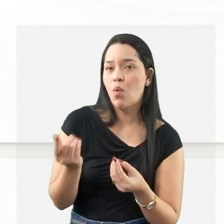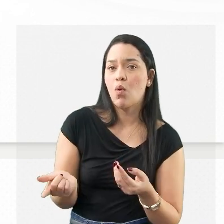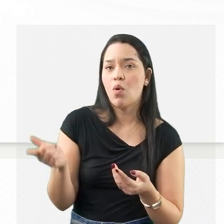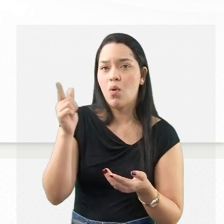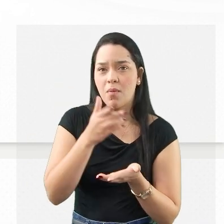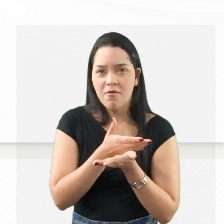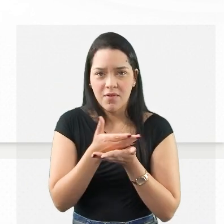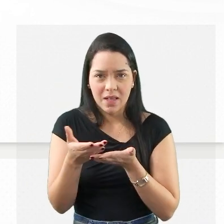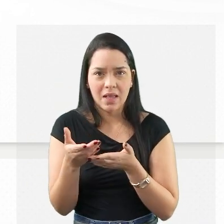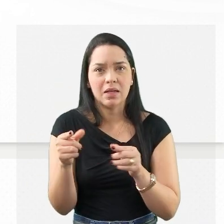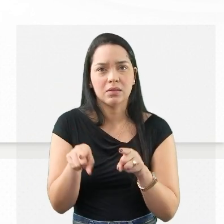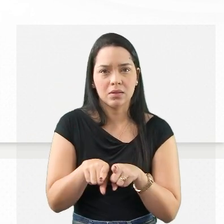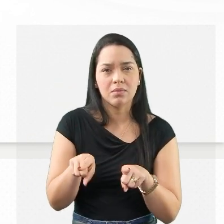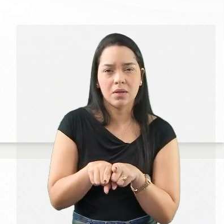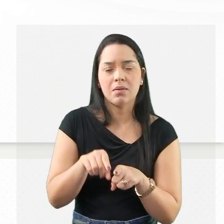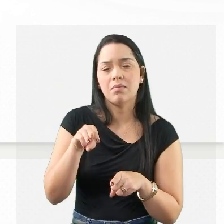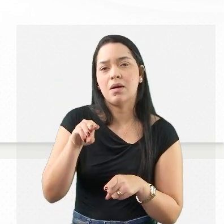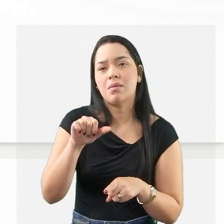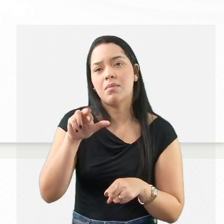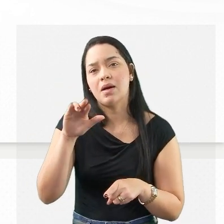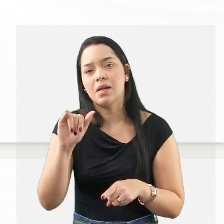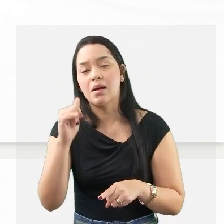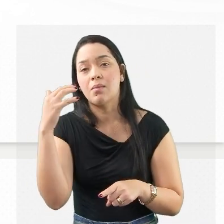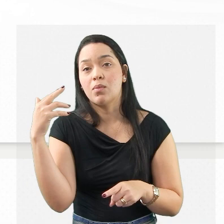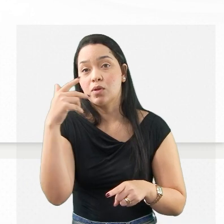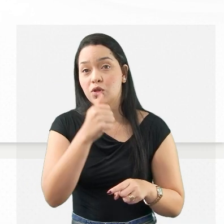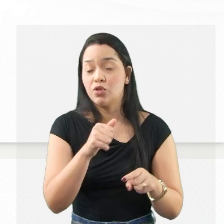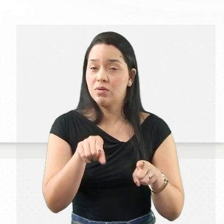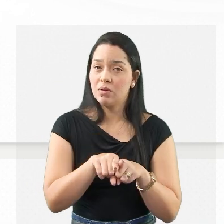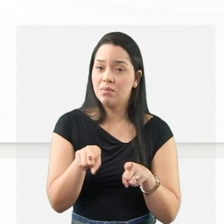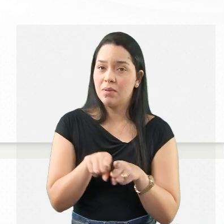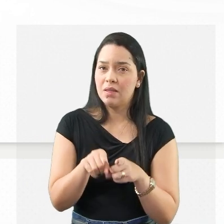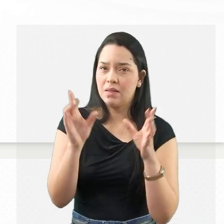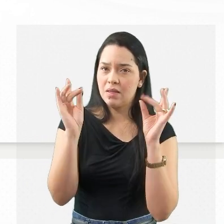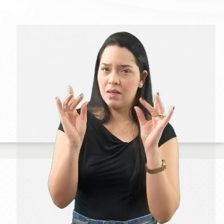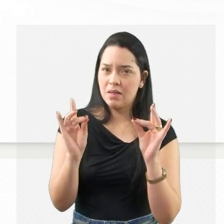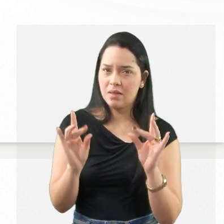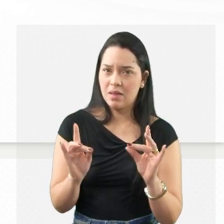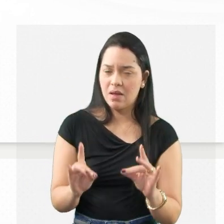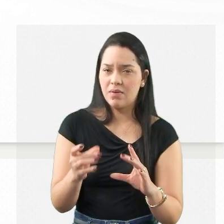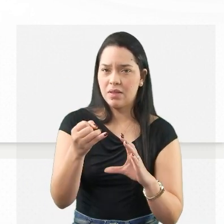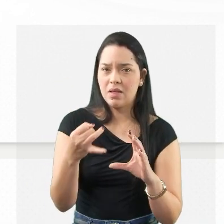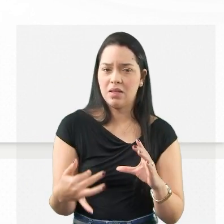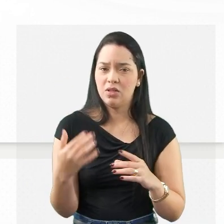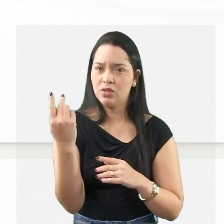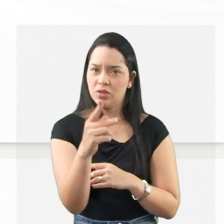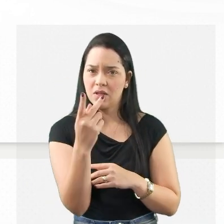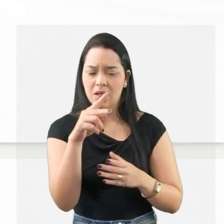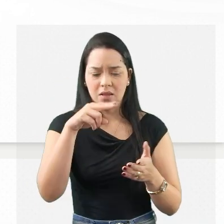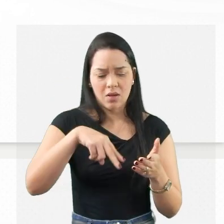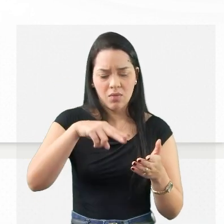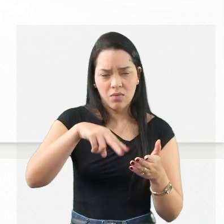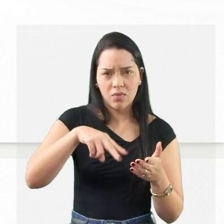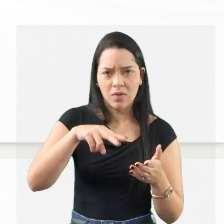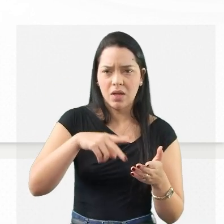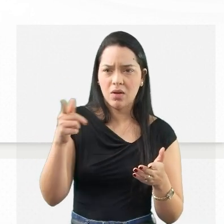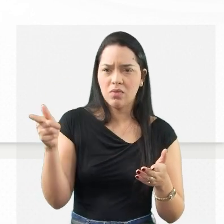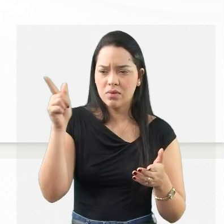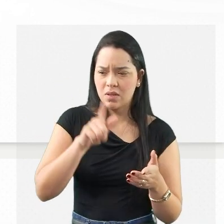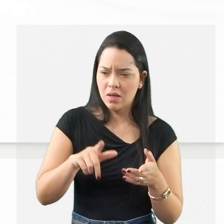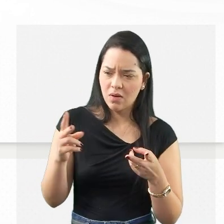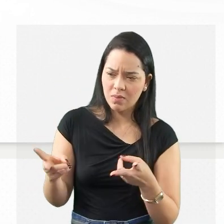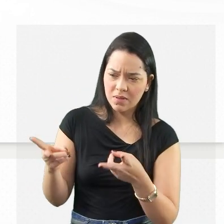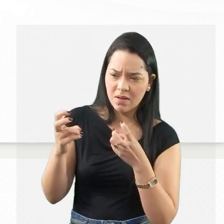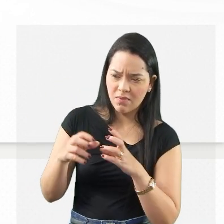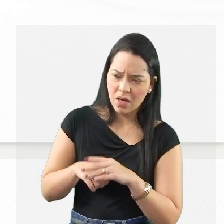falar, se direcionando para Maria Bonita, ele descreve as características dela, então quando a gente lê essa primeira estrofe, a gente consegue